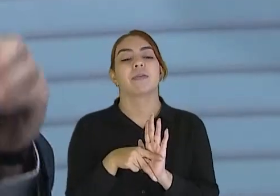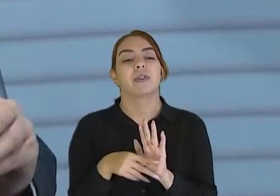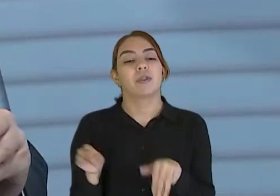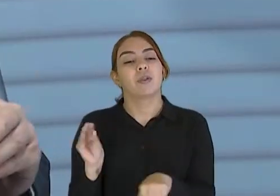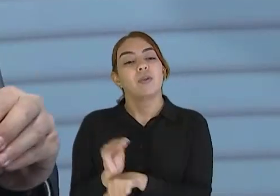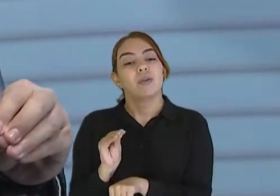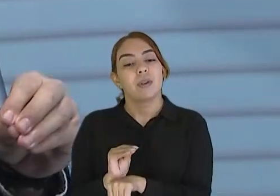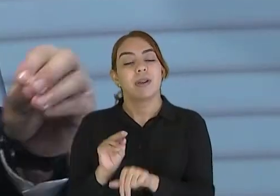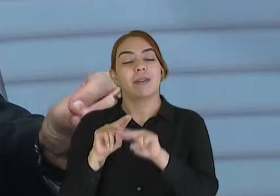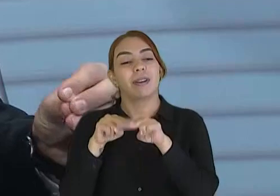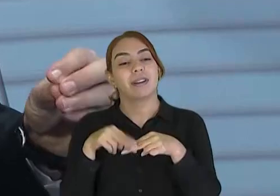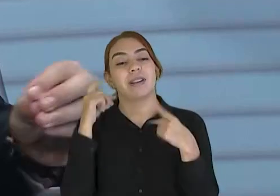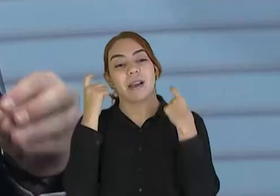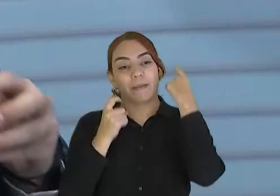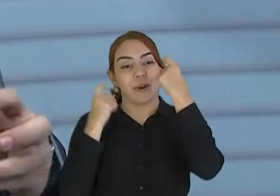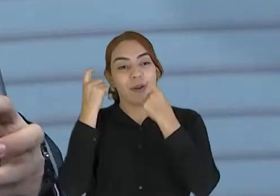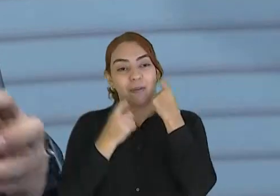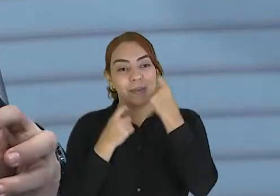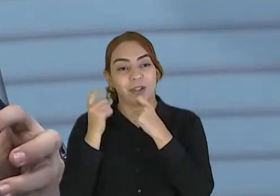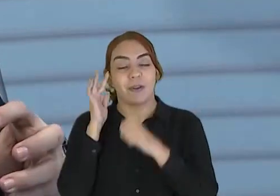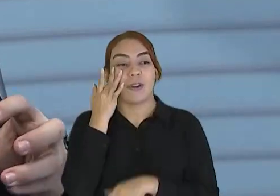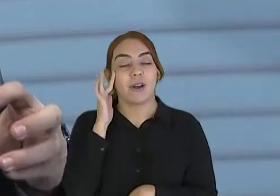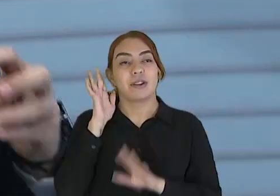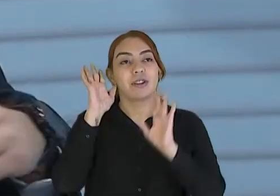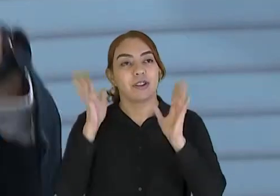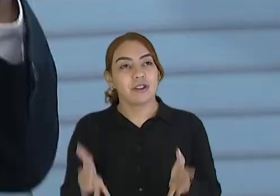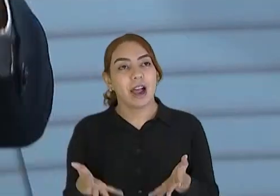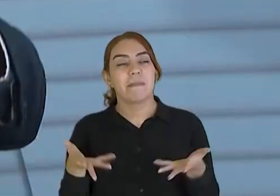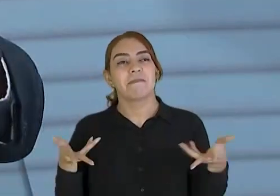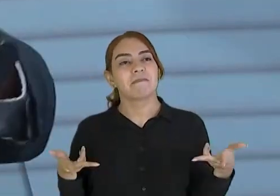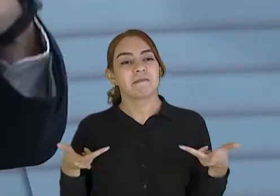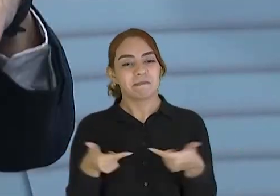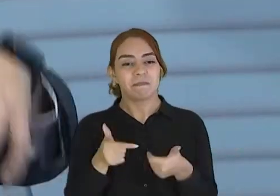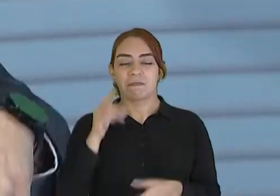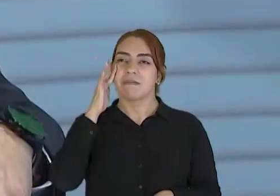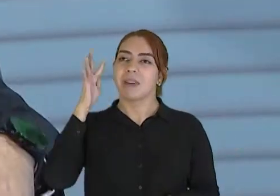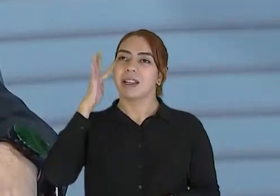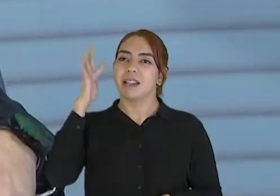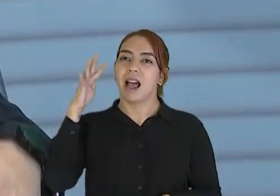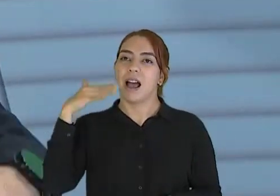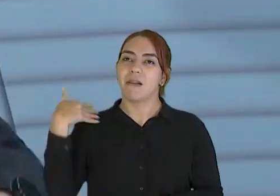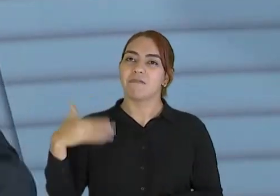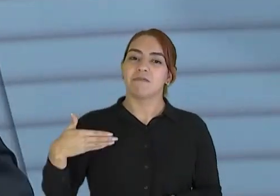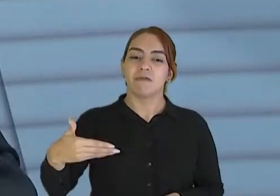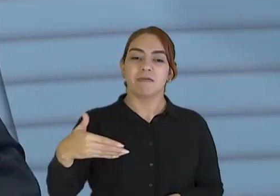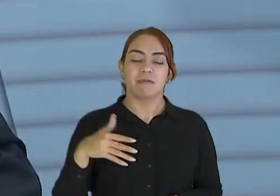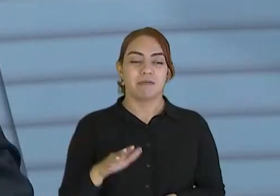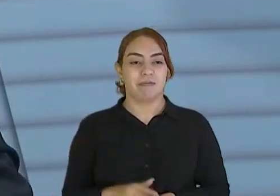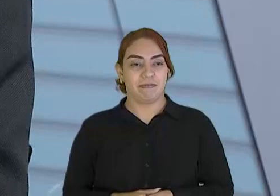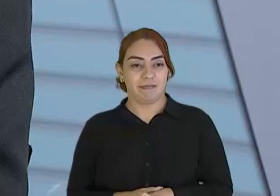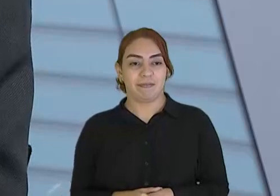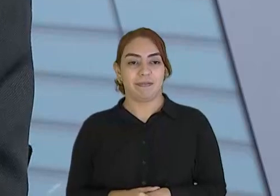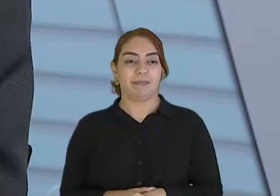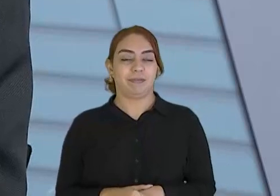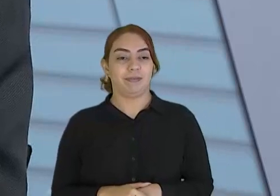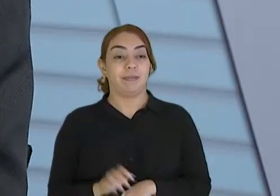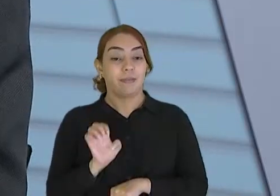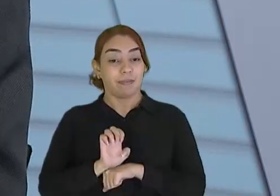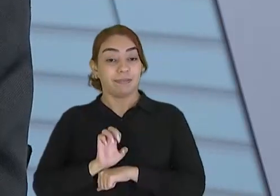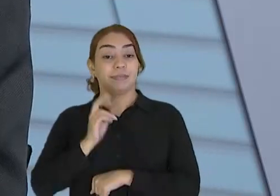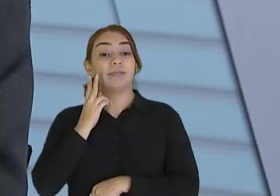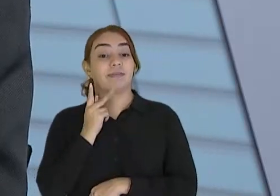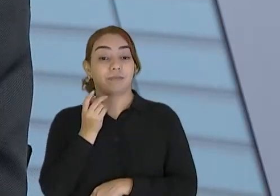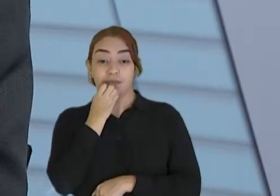a nossa preocupação e eu acho que nós chegamos ao ápice, ou seja, o que é que vamos fazer depois, mas esse ano eu é acho Caatinga. Que o Ceará, inclusive, tem avançado nisso,